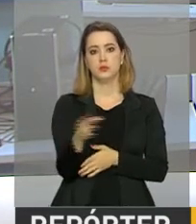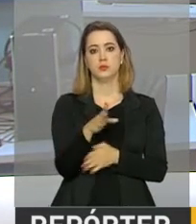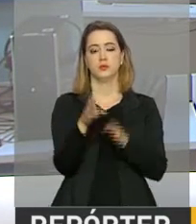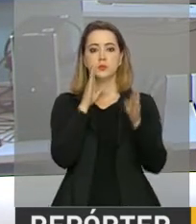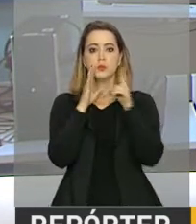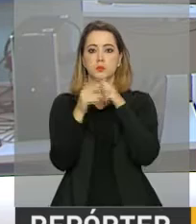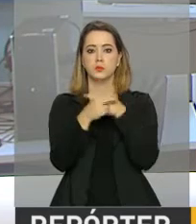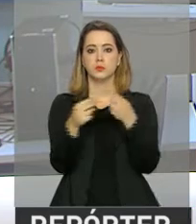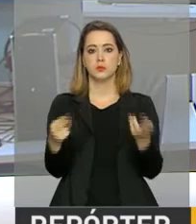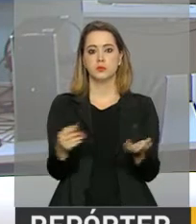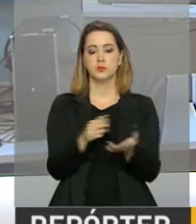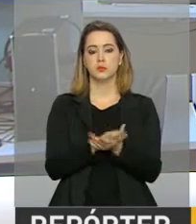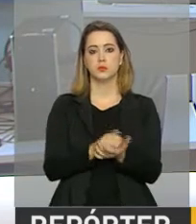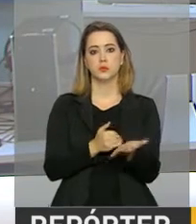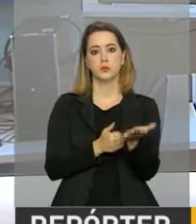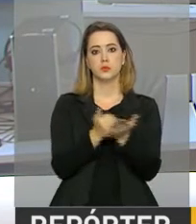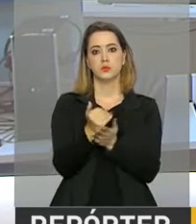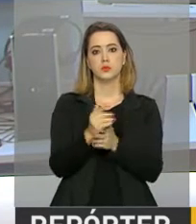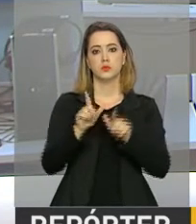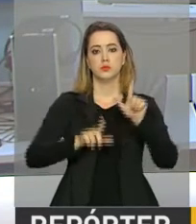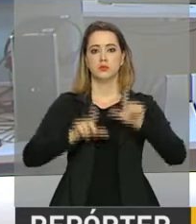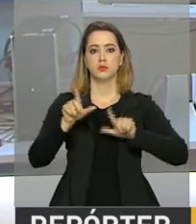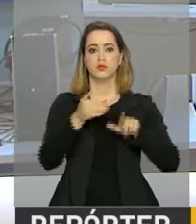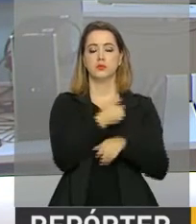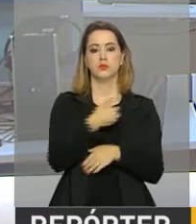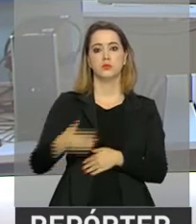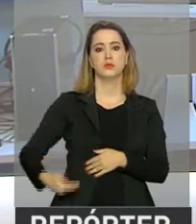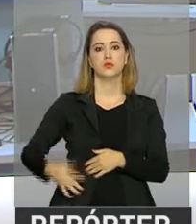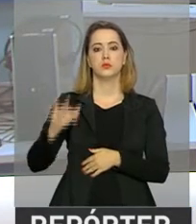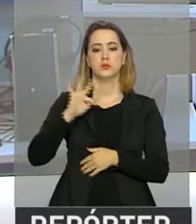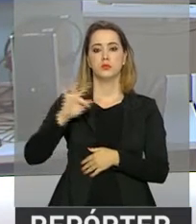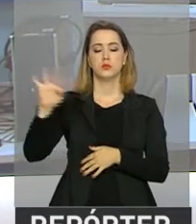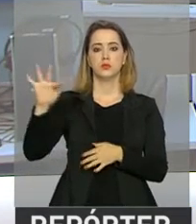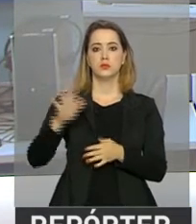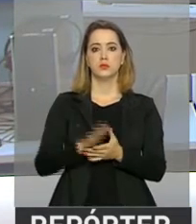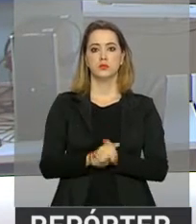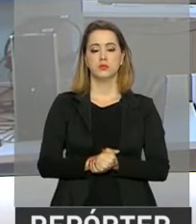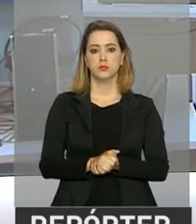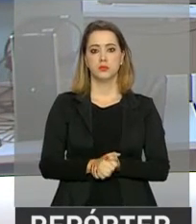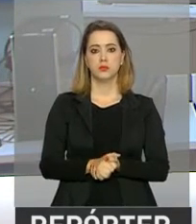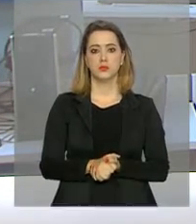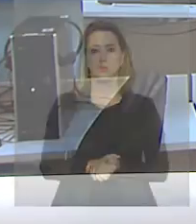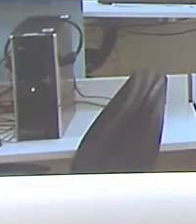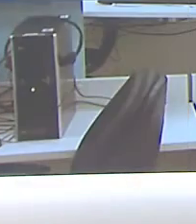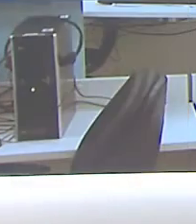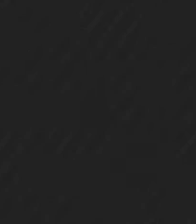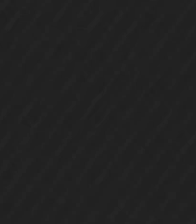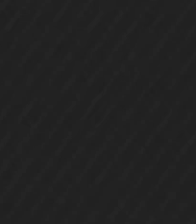novidades também pelas nossas redes sociais. Continue com a gente, NBR, a TV do Governo Federal.